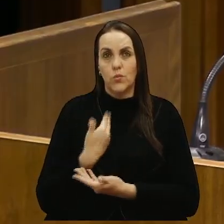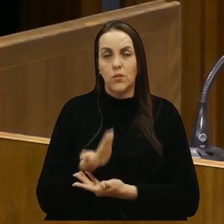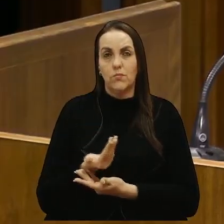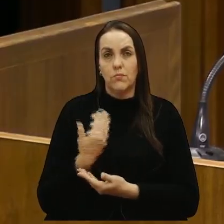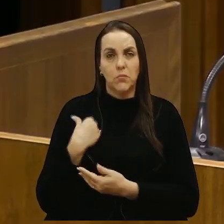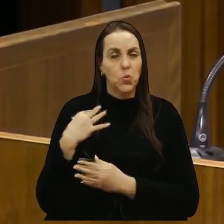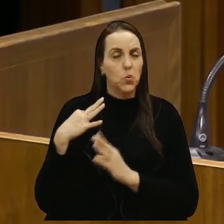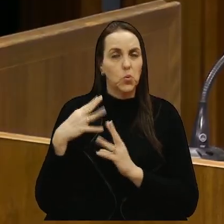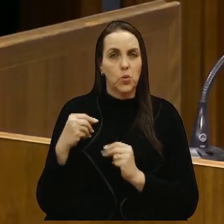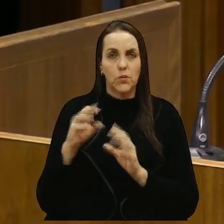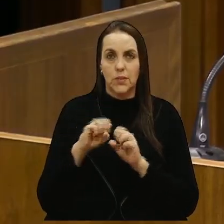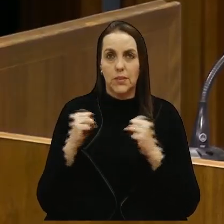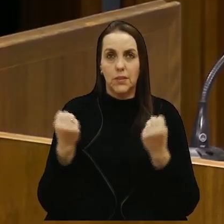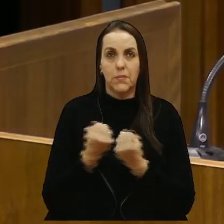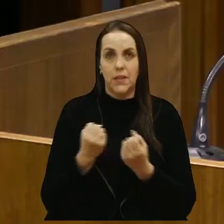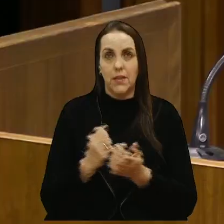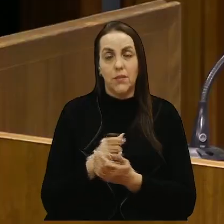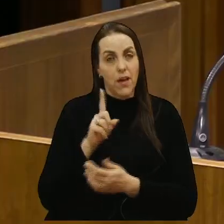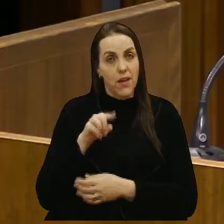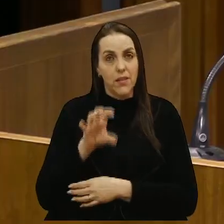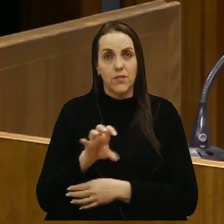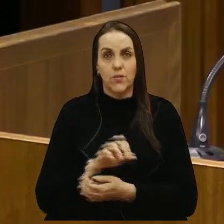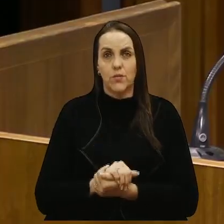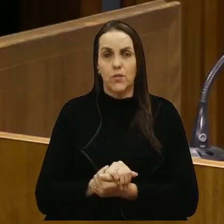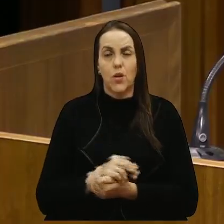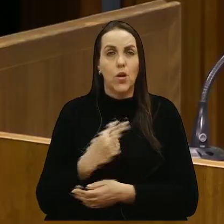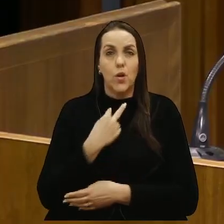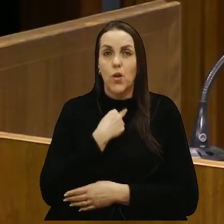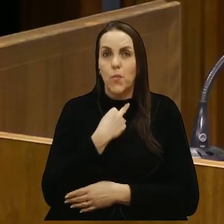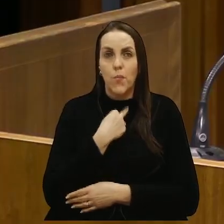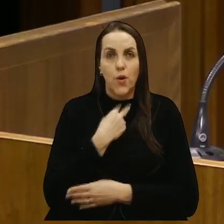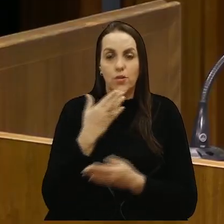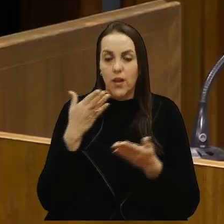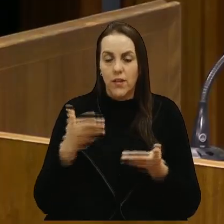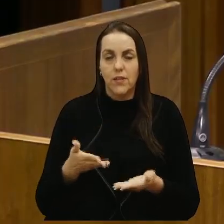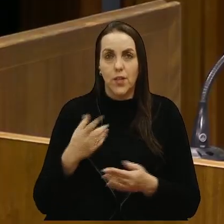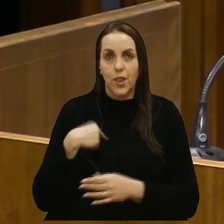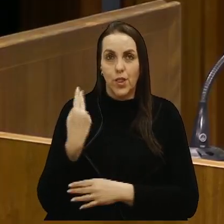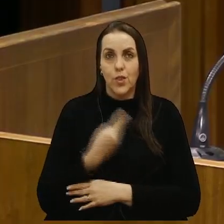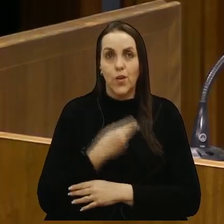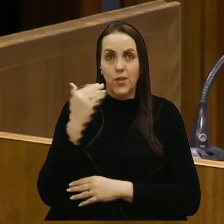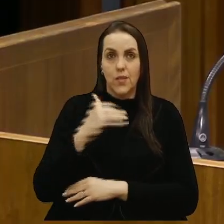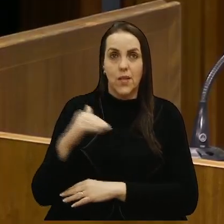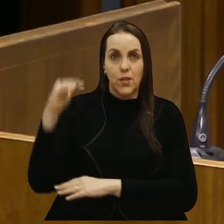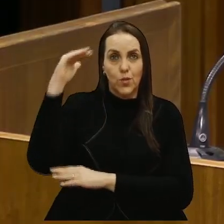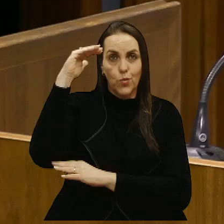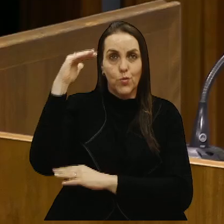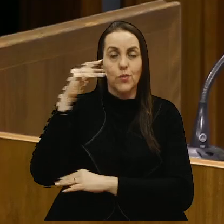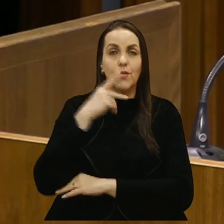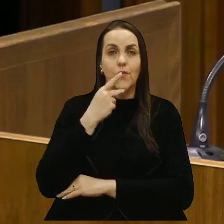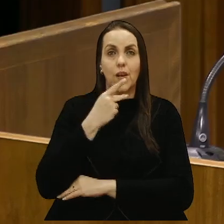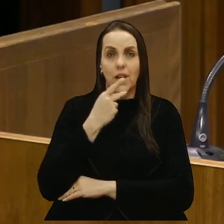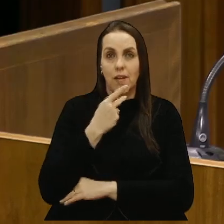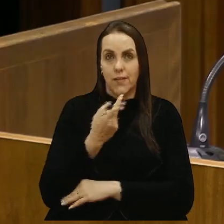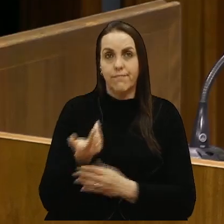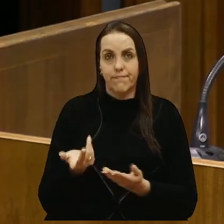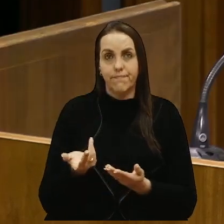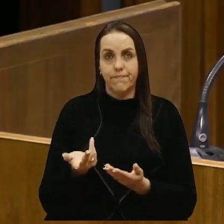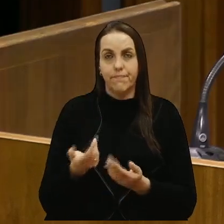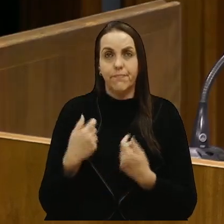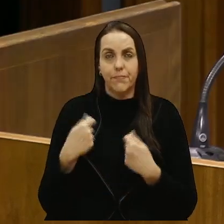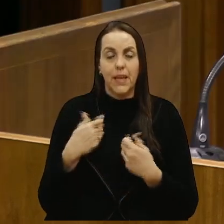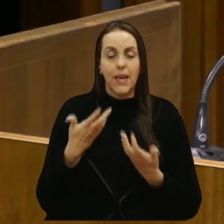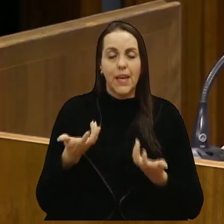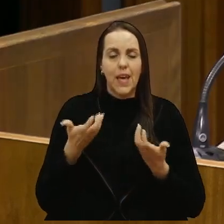todo o seminário. Que é isso, nós não podemos aqui, nós adultos, falarmos, nós queremos um mundo